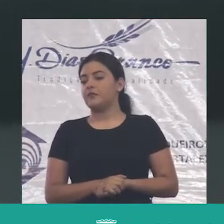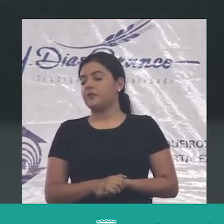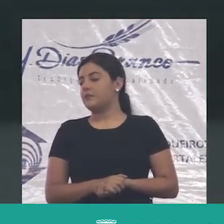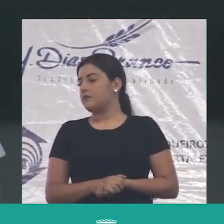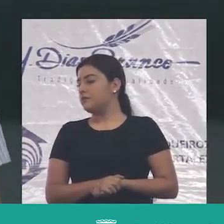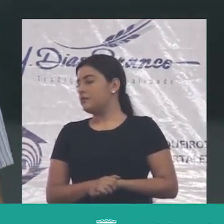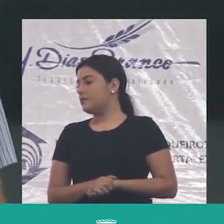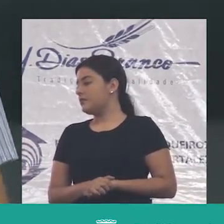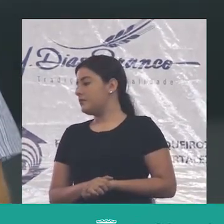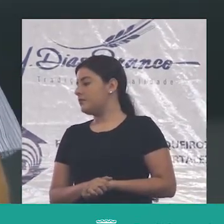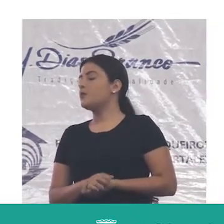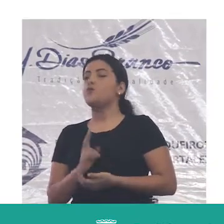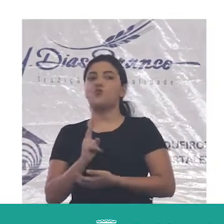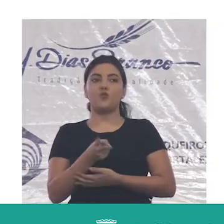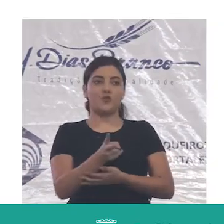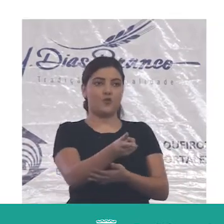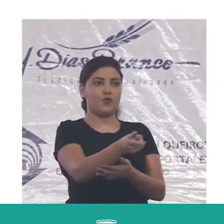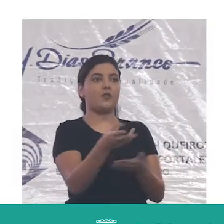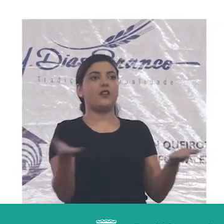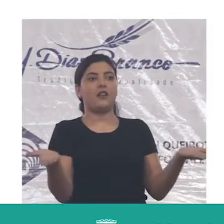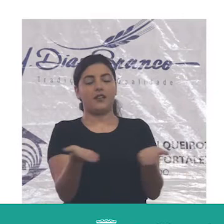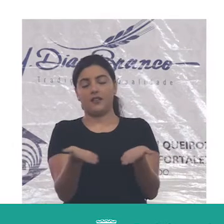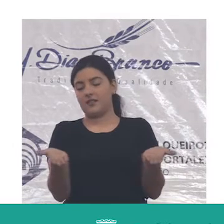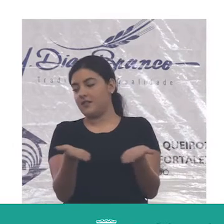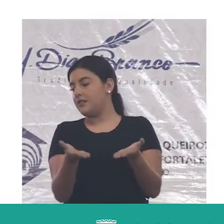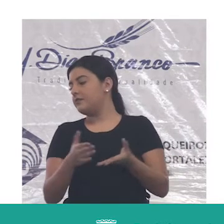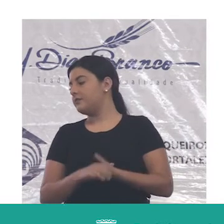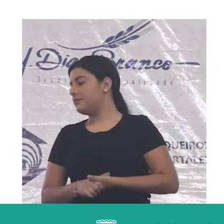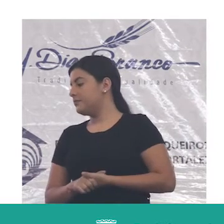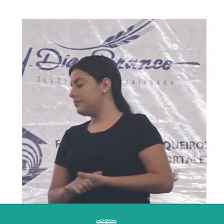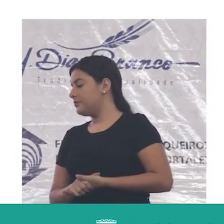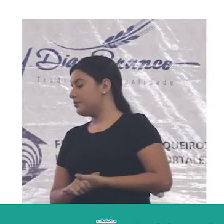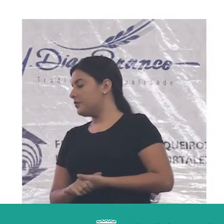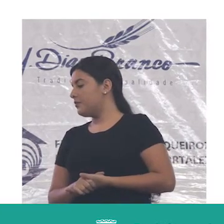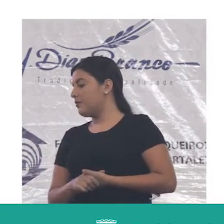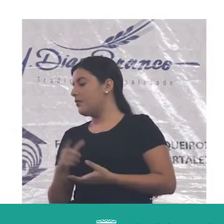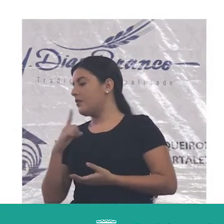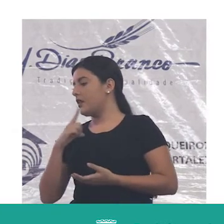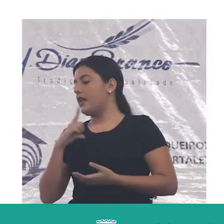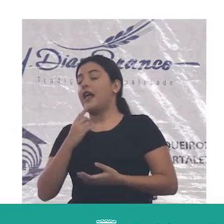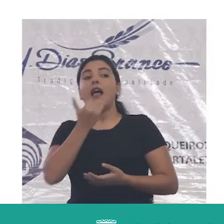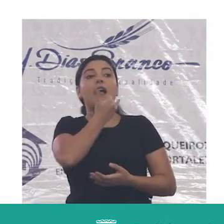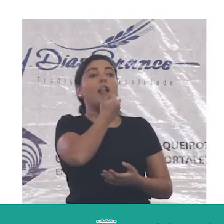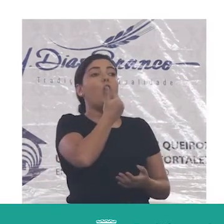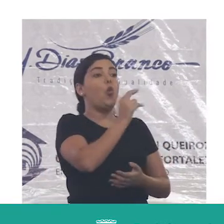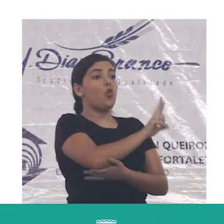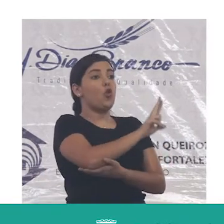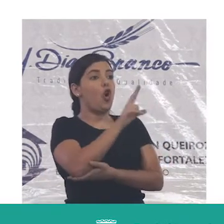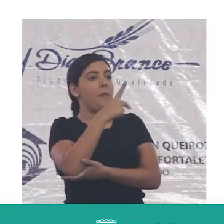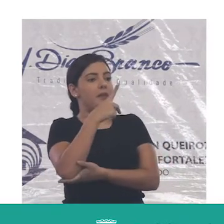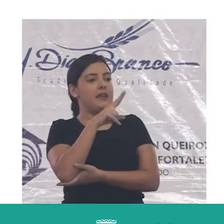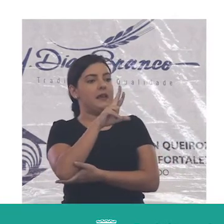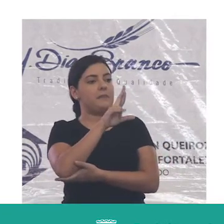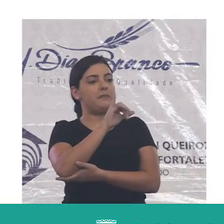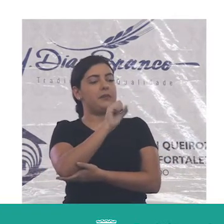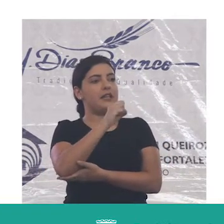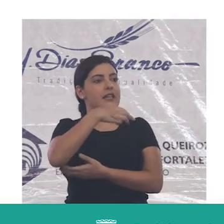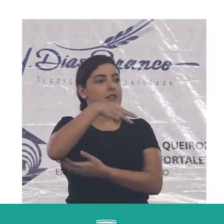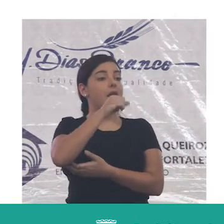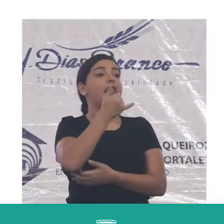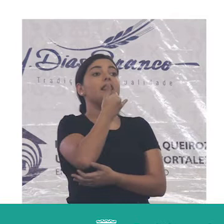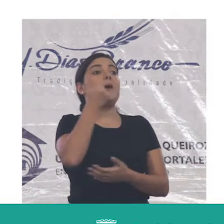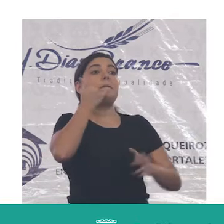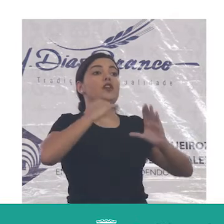por aí. Então, continuando. Como eu disse a vocês, o nome do prisma depende da base. Então eu tenho um prisma que é